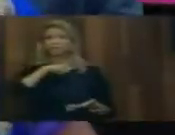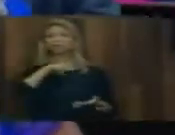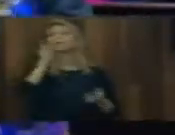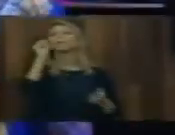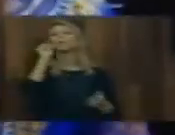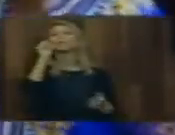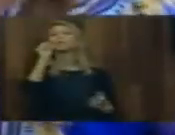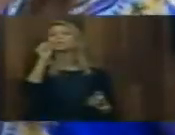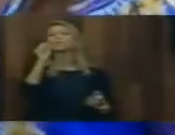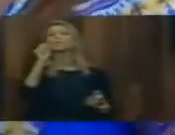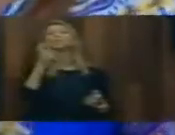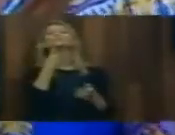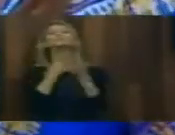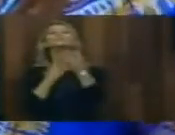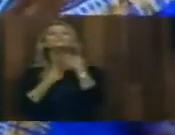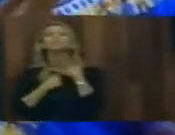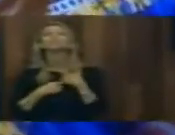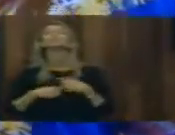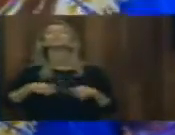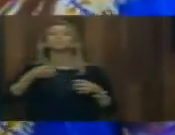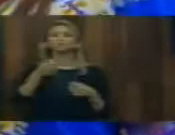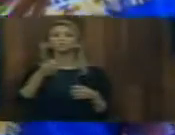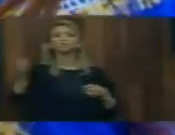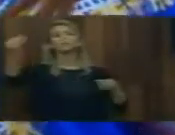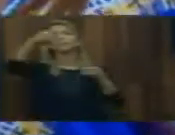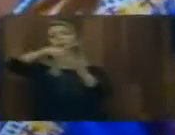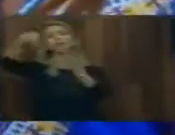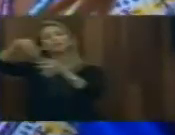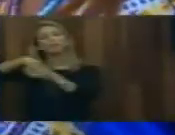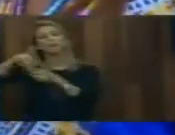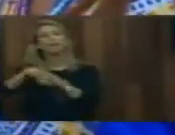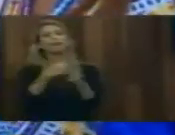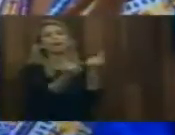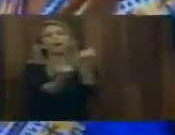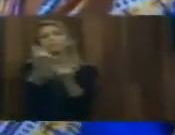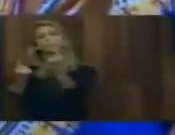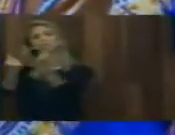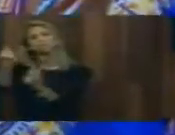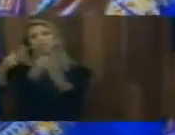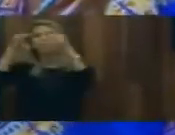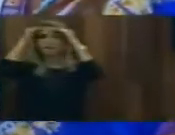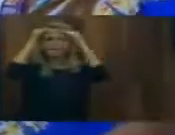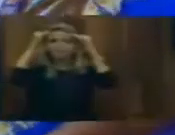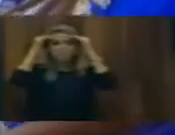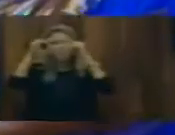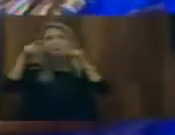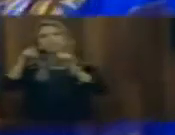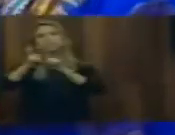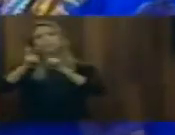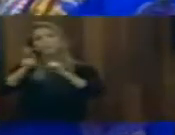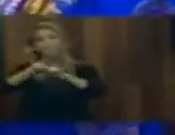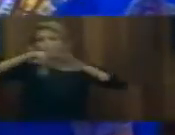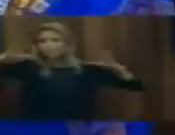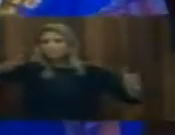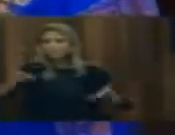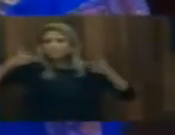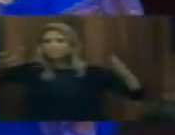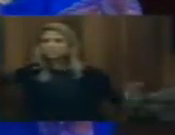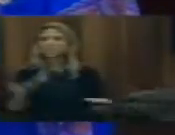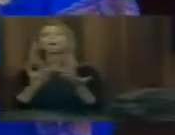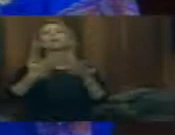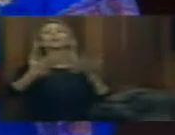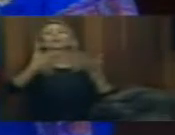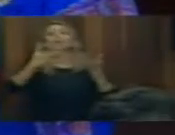principal fomentar o respeito à diversidade religiosa e cultural, resgatar a cidadania